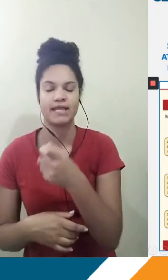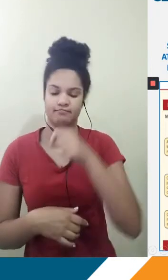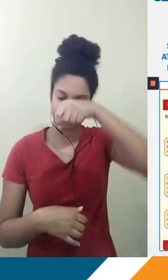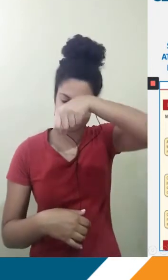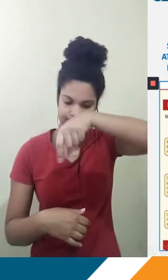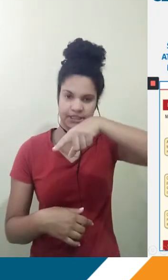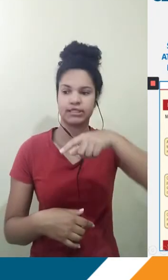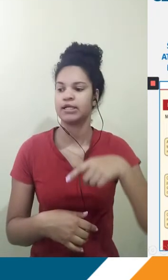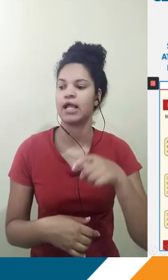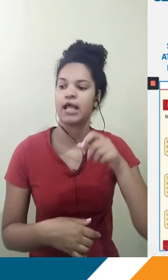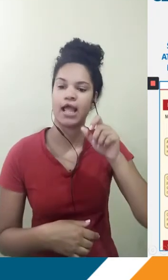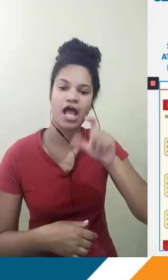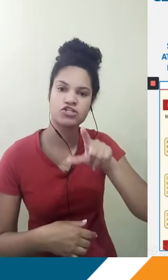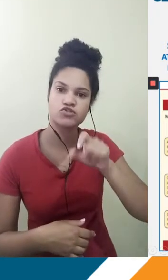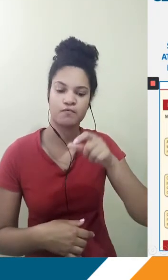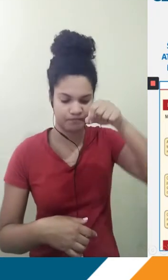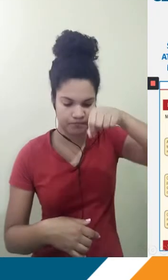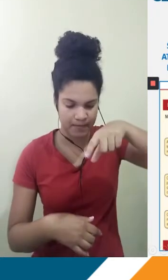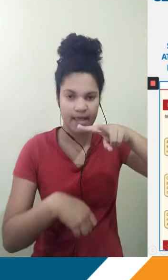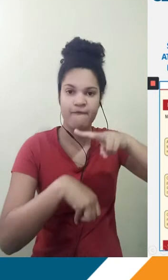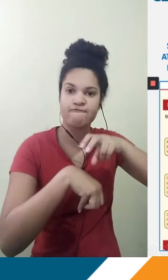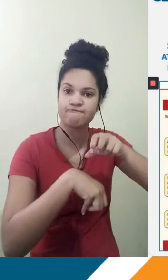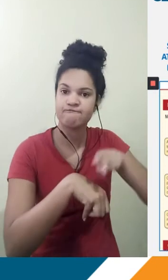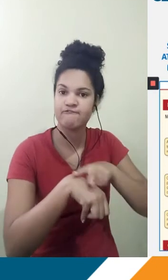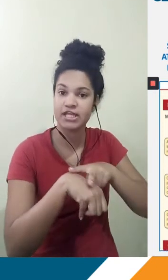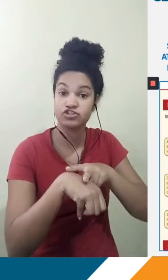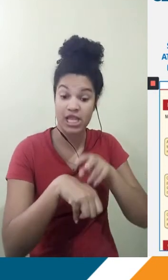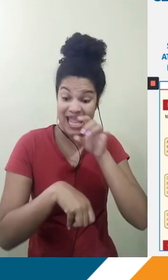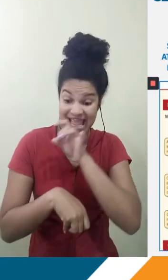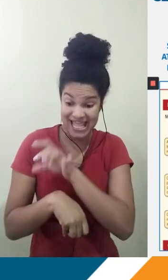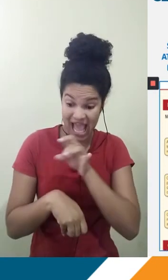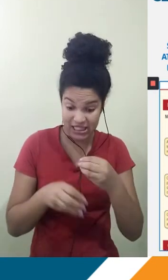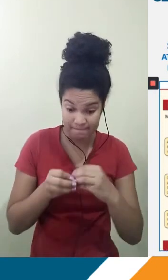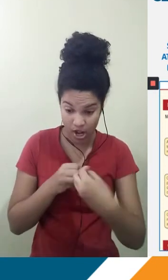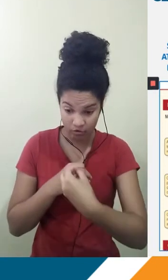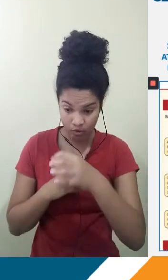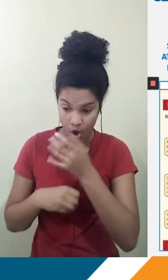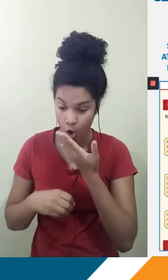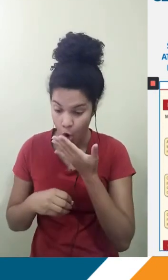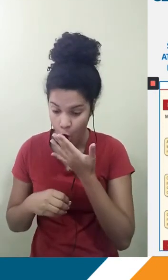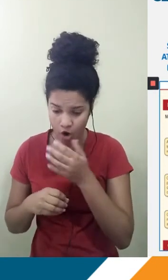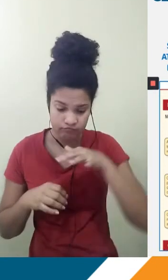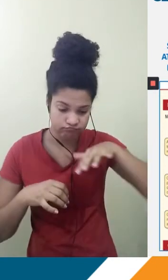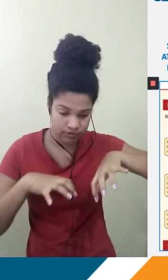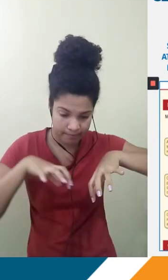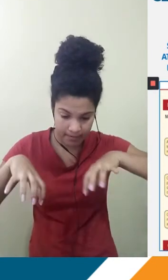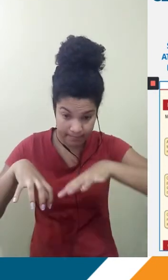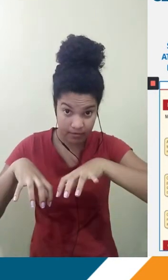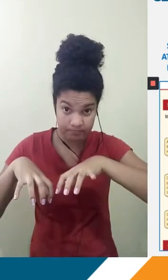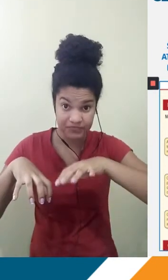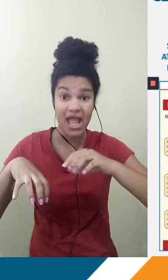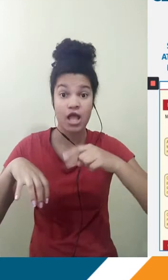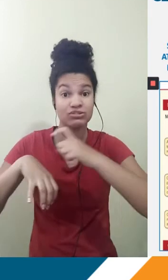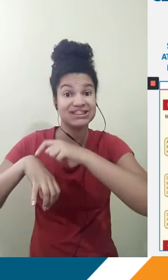essa concentração das moléculas de cada corante está numa região em que você pingou. Com o passar do tempo, aleatoriamente,